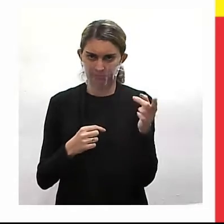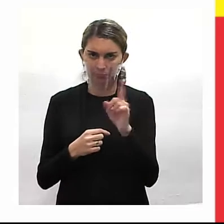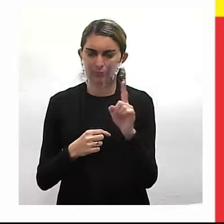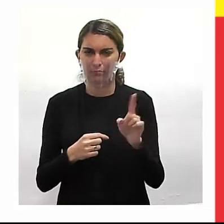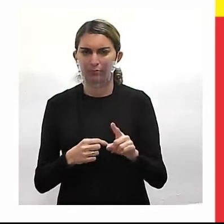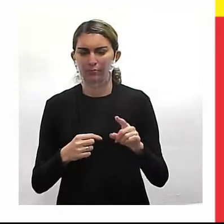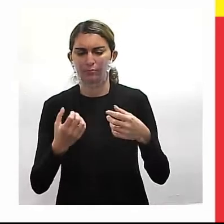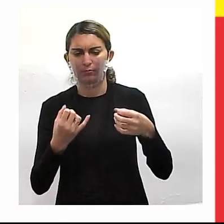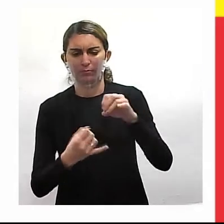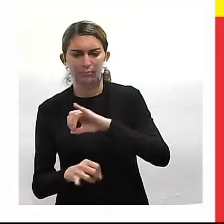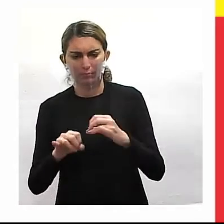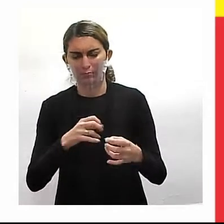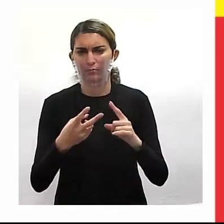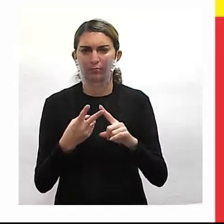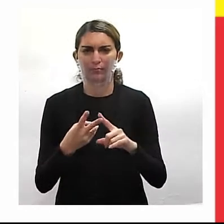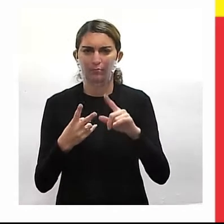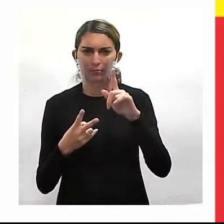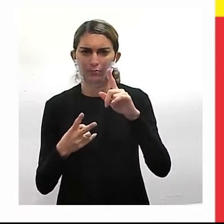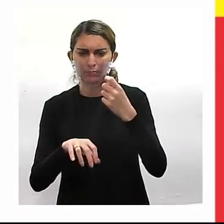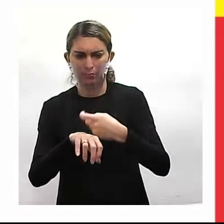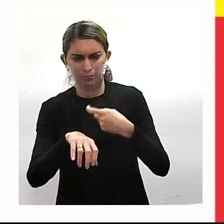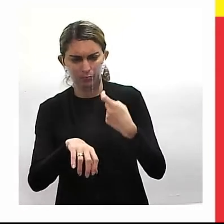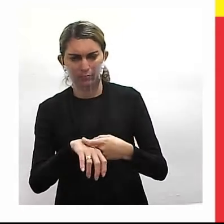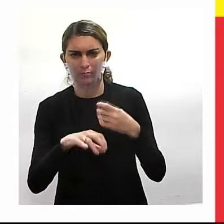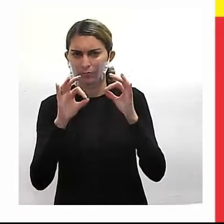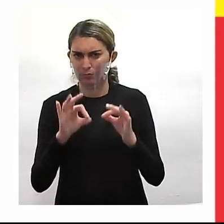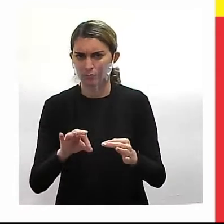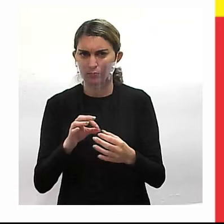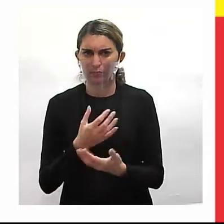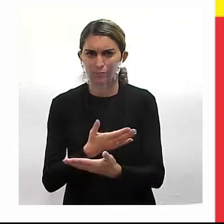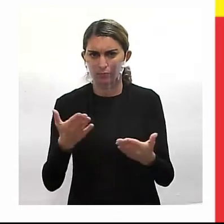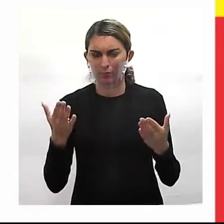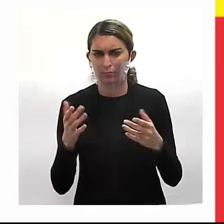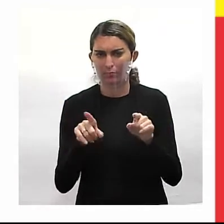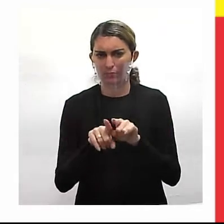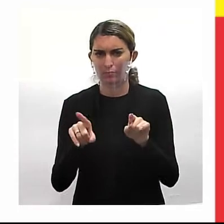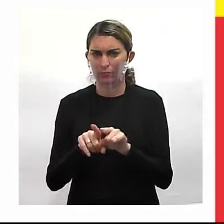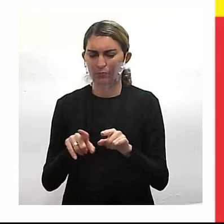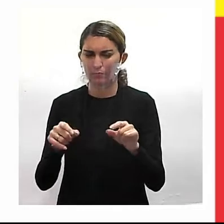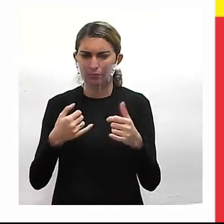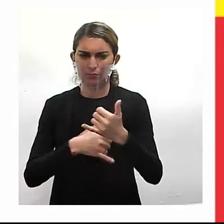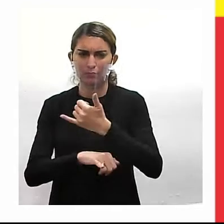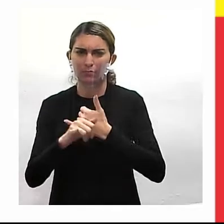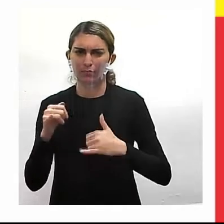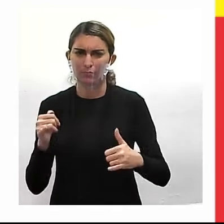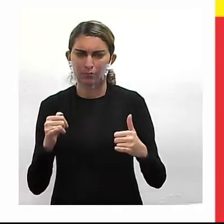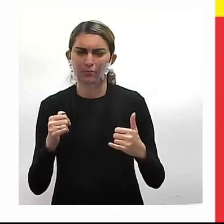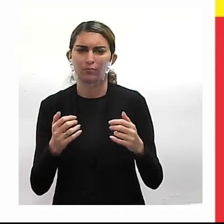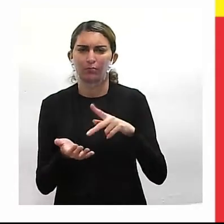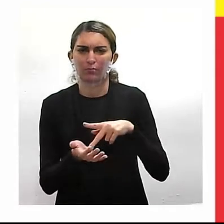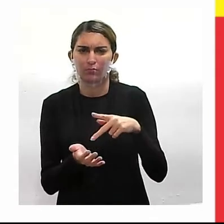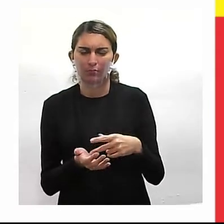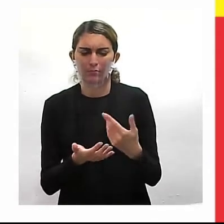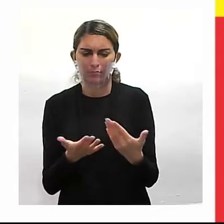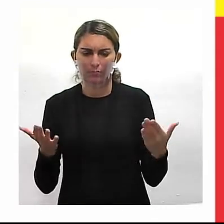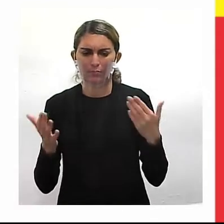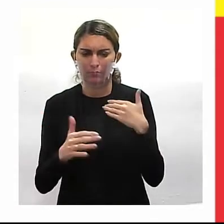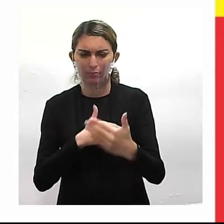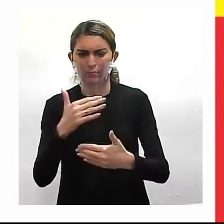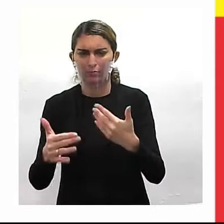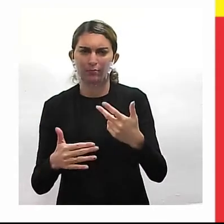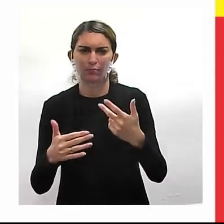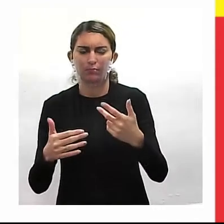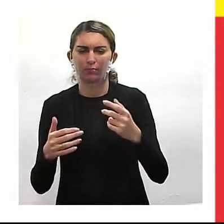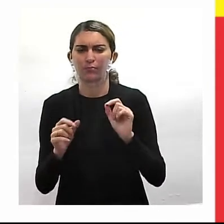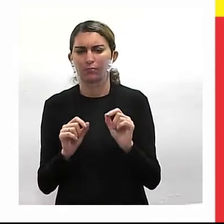estado líquido como no estado sólido, tá certo? E aí envolvida, e a energia envolvida, na verdade, nos processos de dissolução,